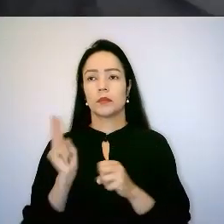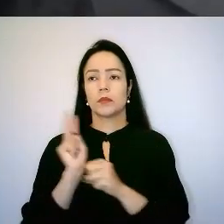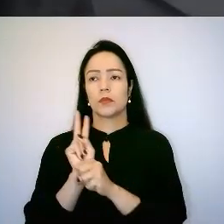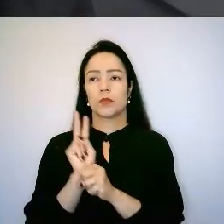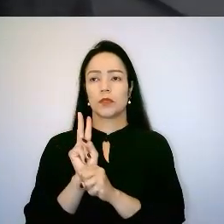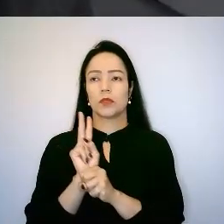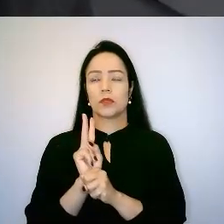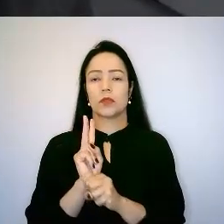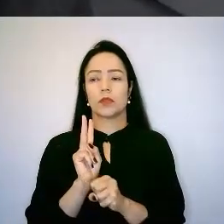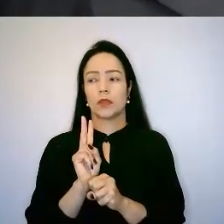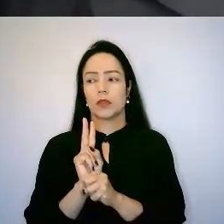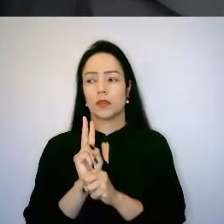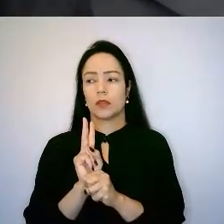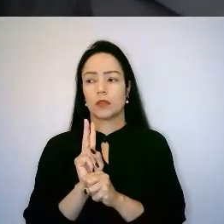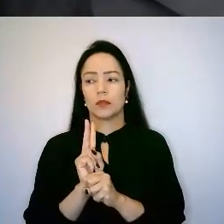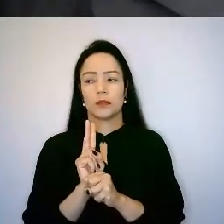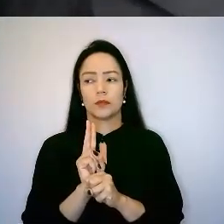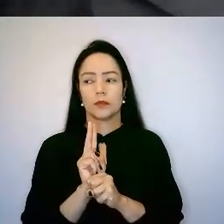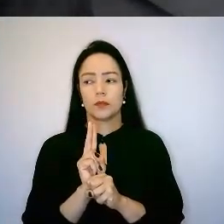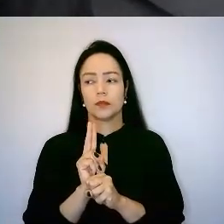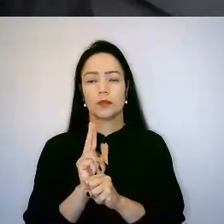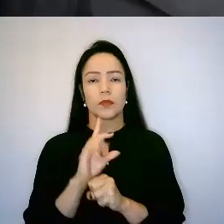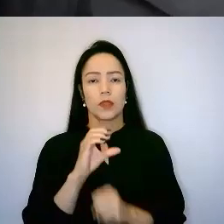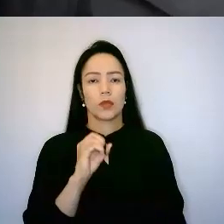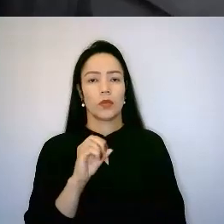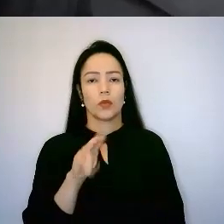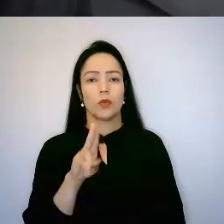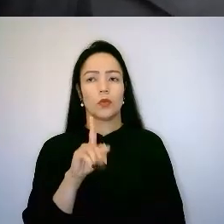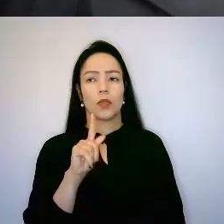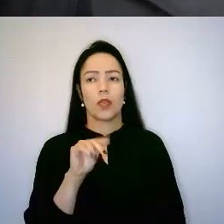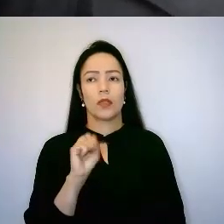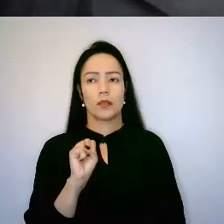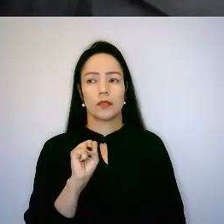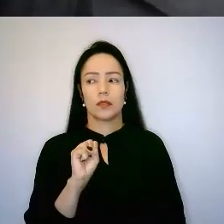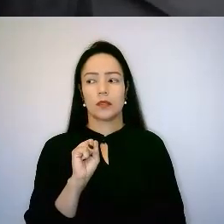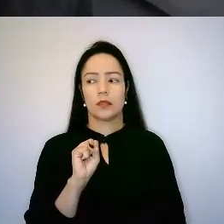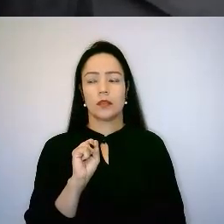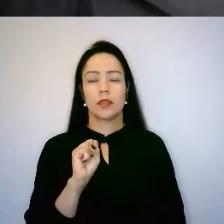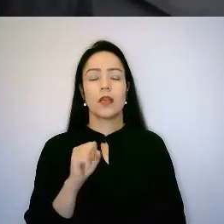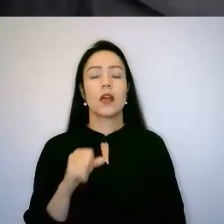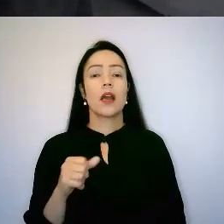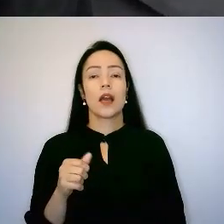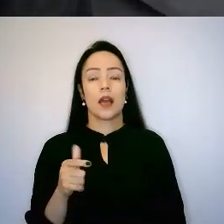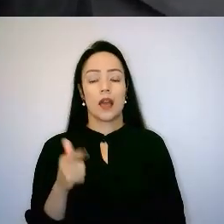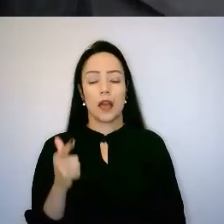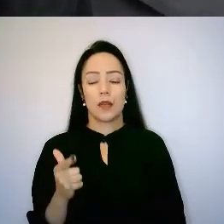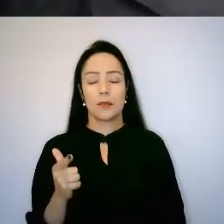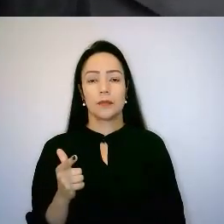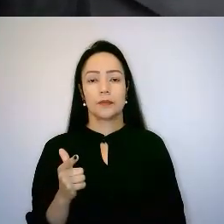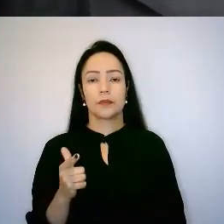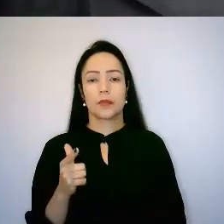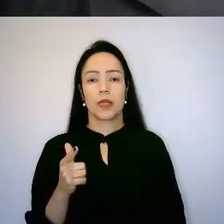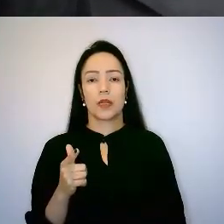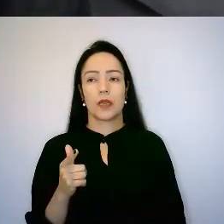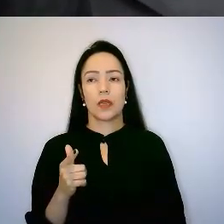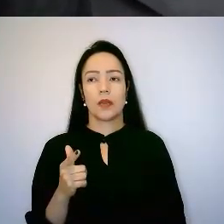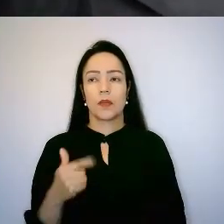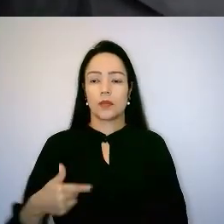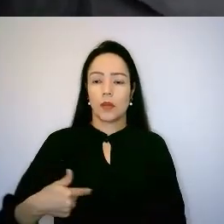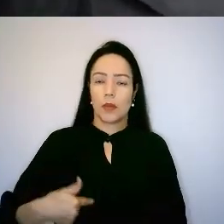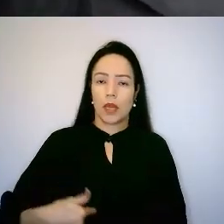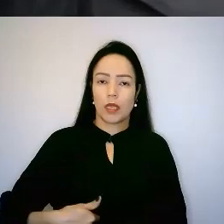Possivelmente é o que ela disse a arma foi apontada para sua barriga